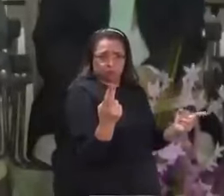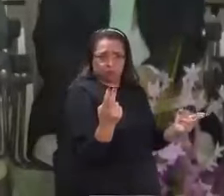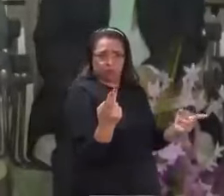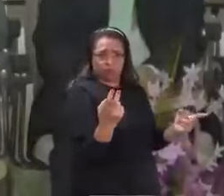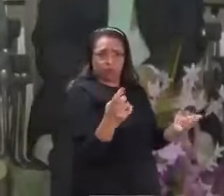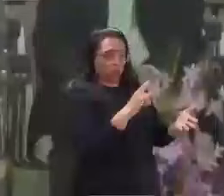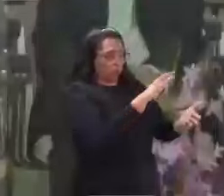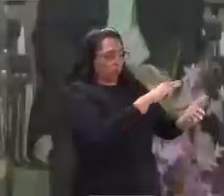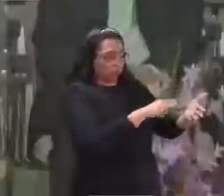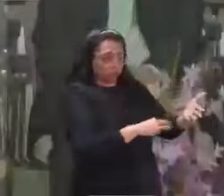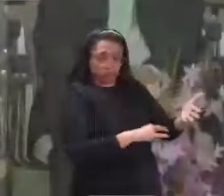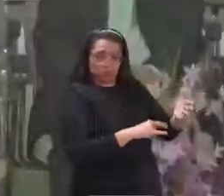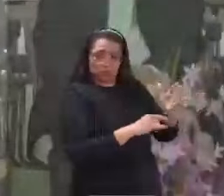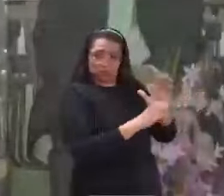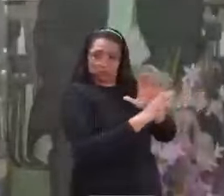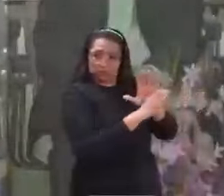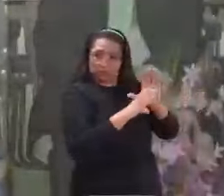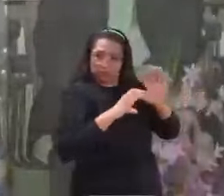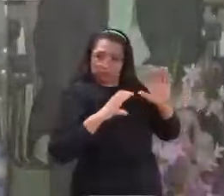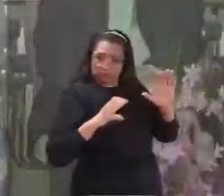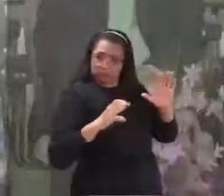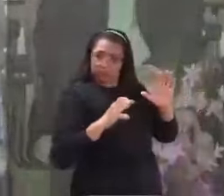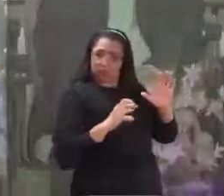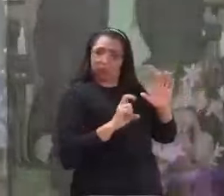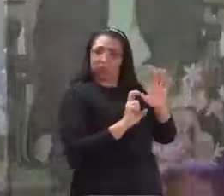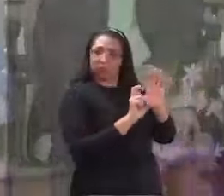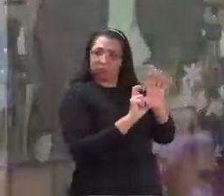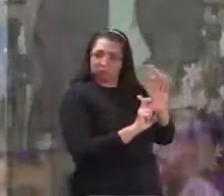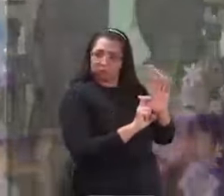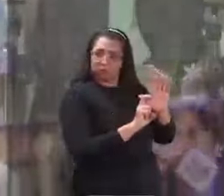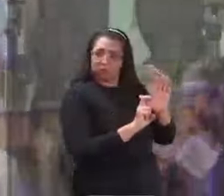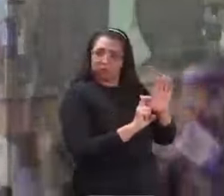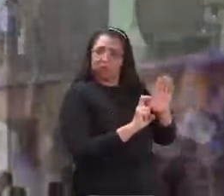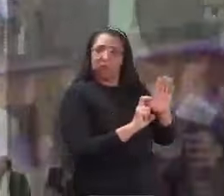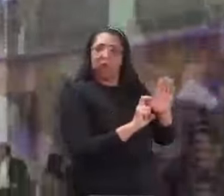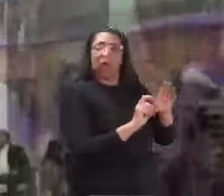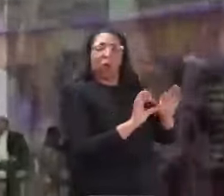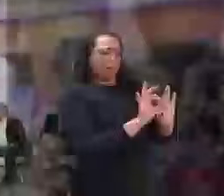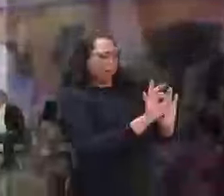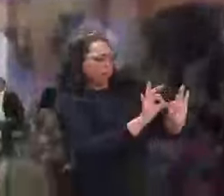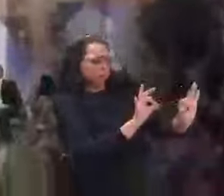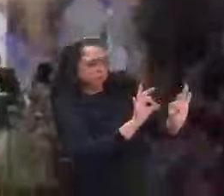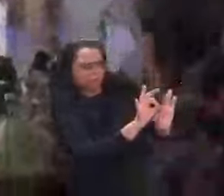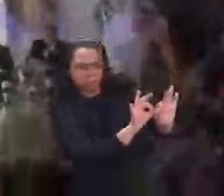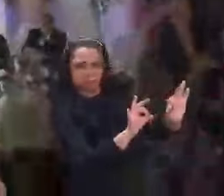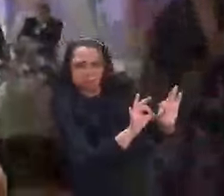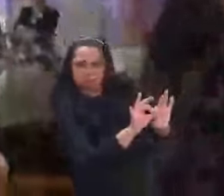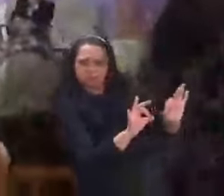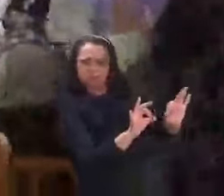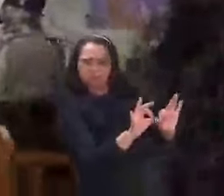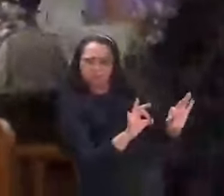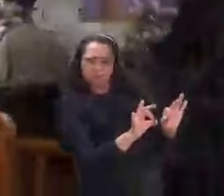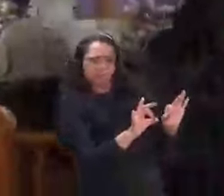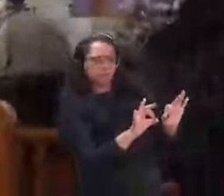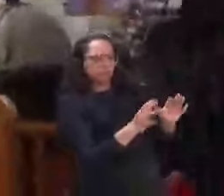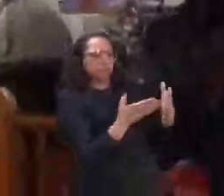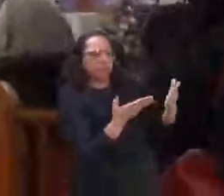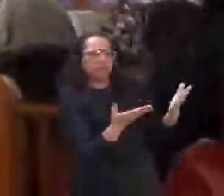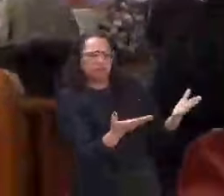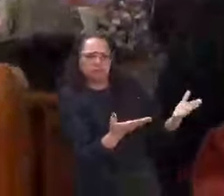texto que o povo cresceu tanto o projeto cresceu tanto que assustou os